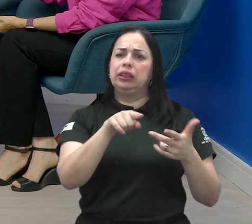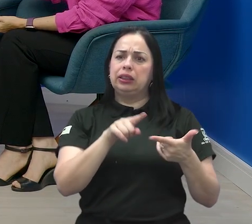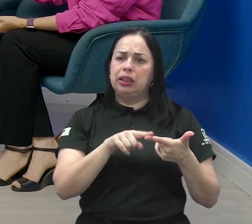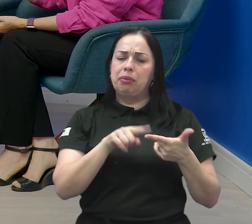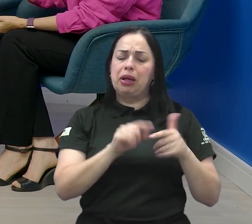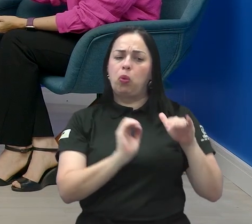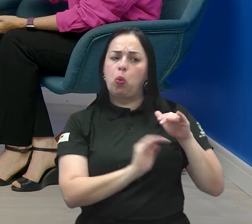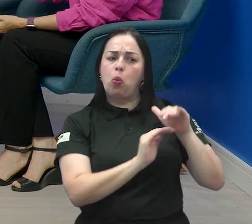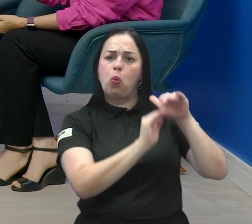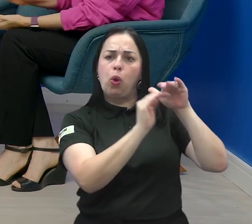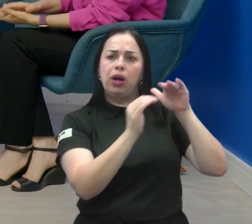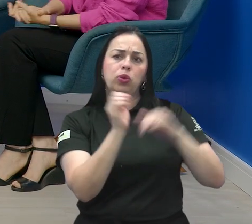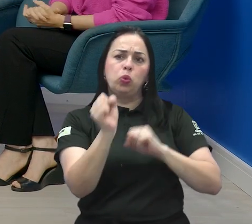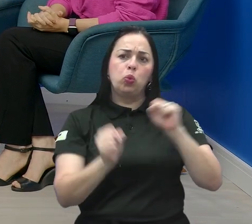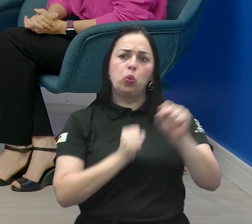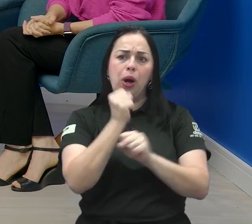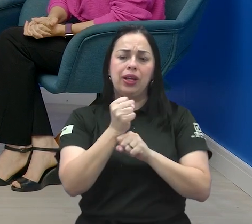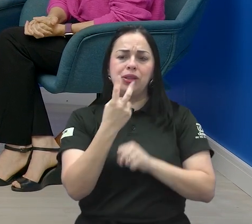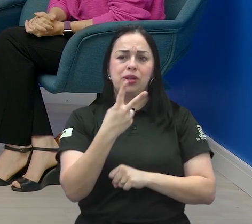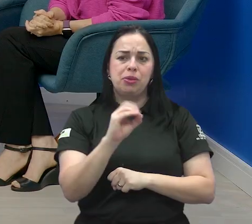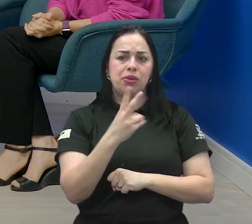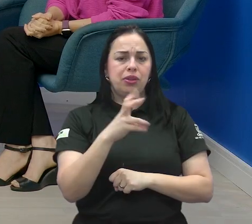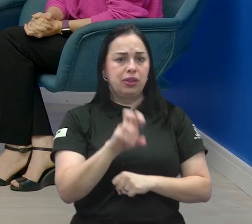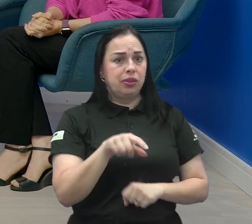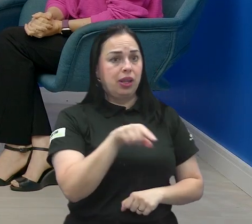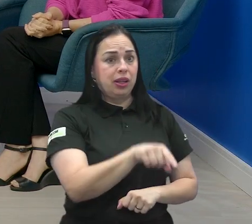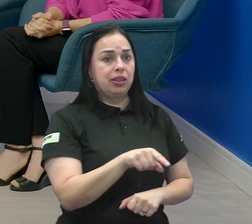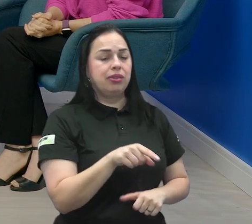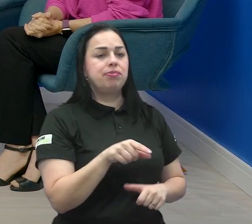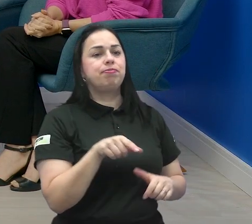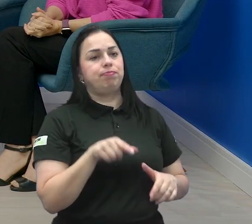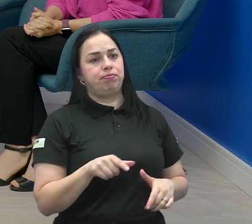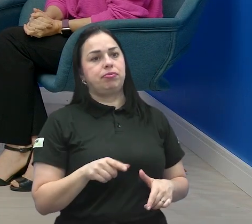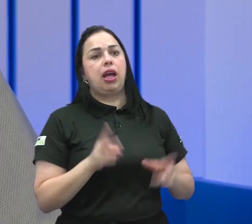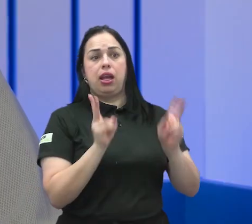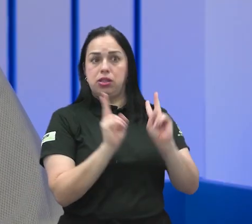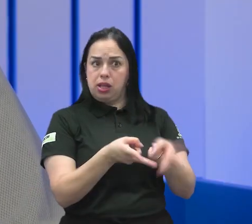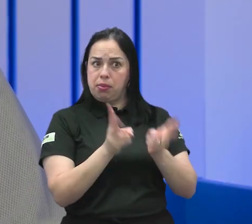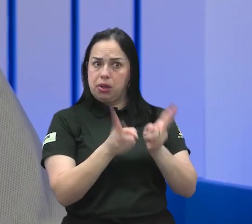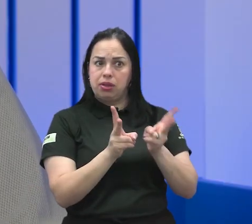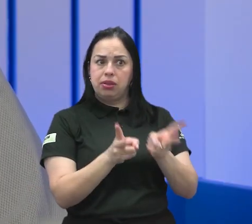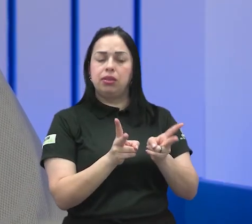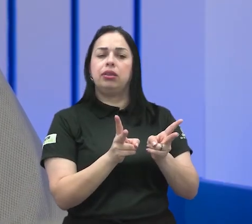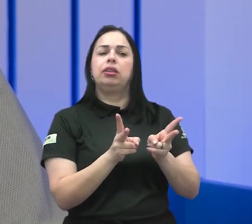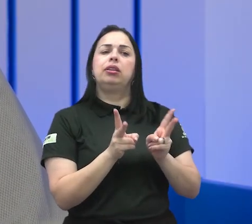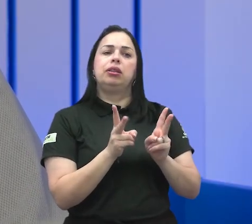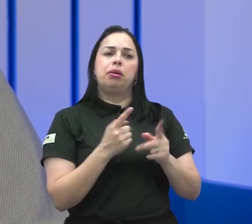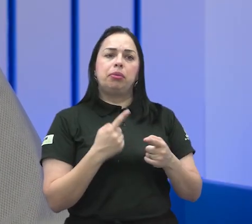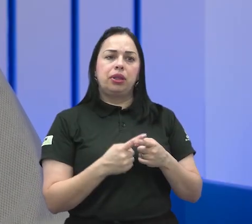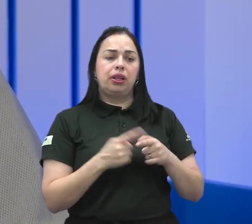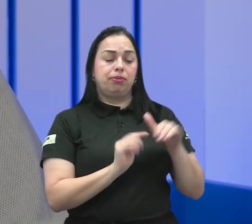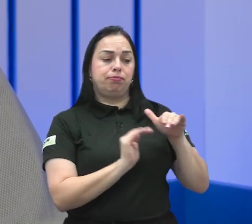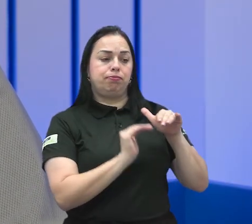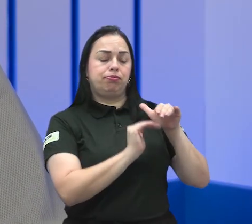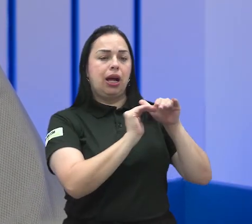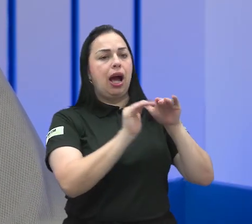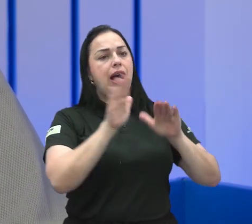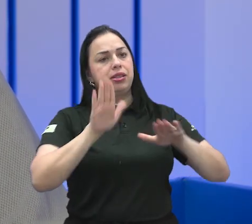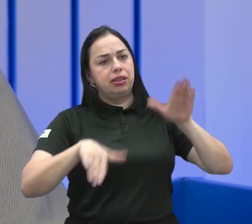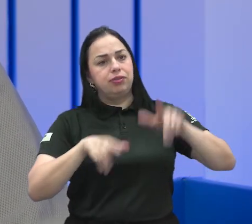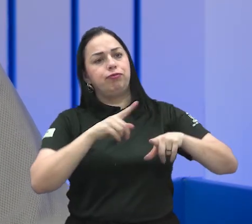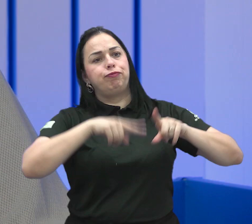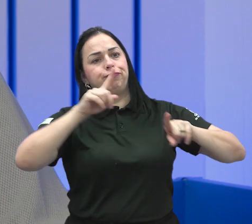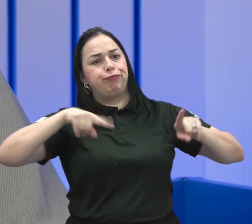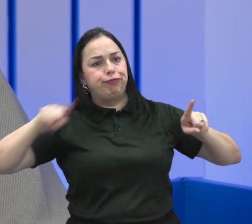e aos estoques neste ano de 2025. Então, o trabalho do Banco de Sangue é um trabalho contínuo, né? É muito dinâmico, porque os estoques, eles variam